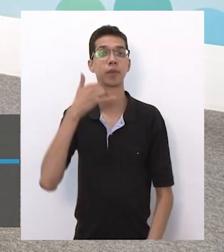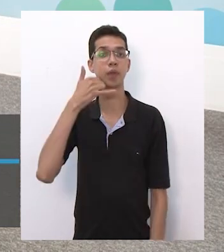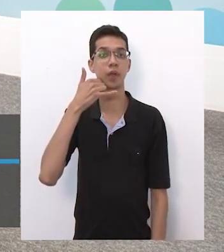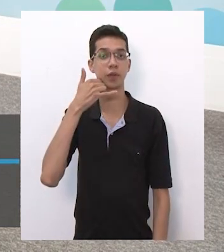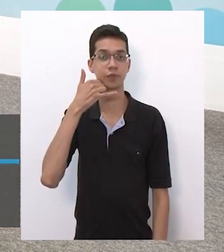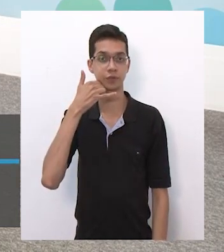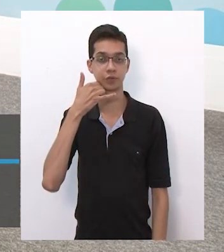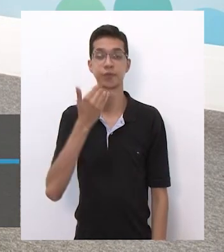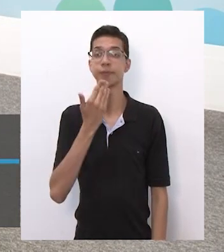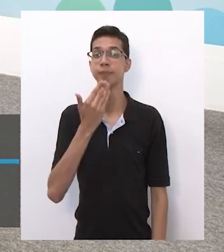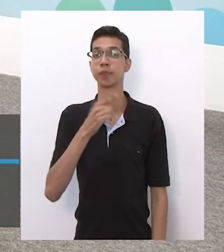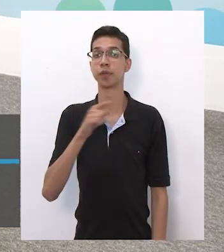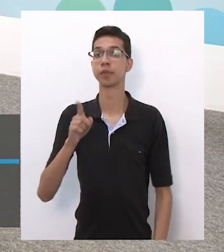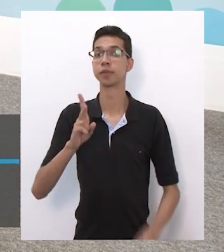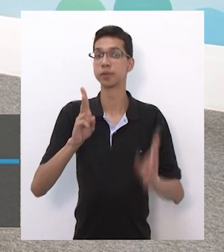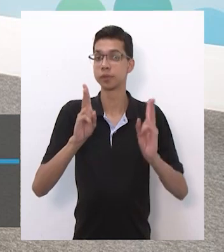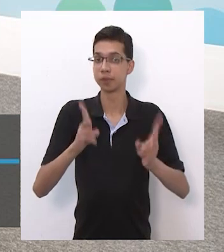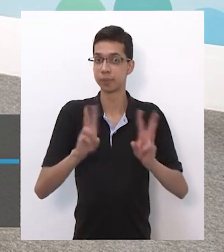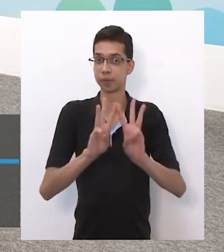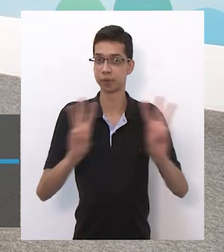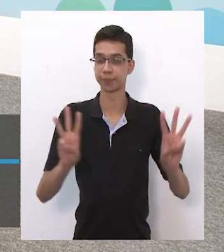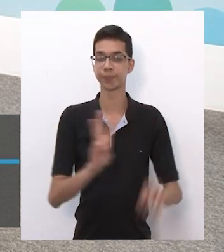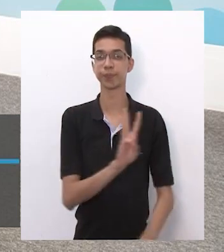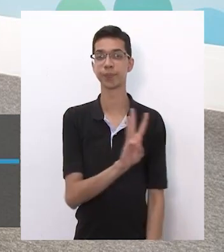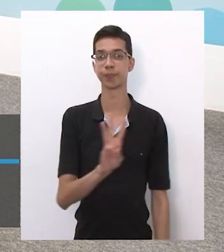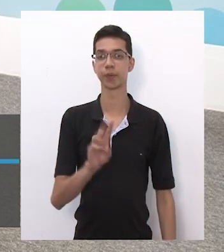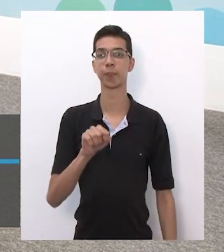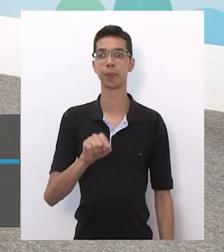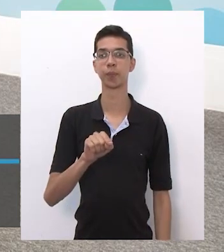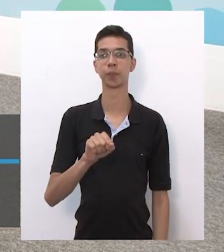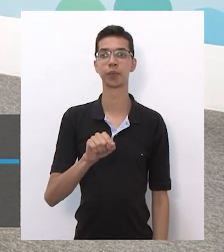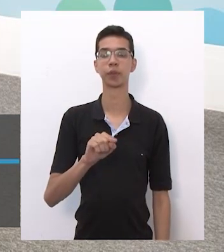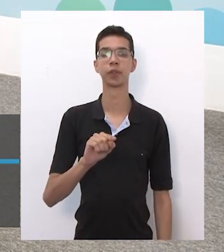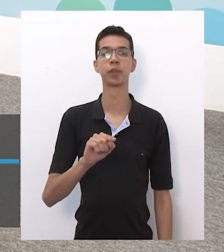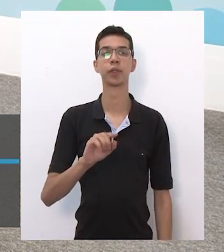pede que vocês entrem no nosso site, o